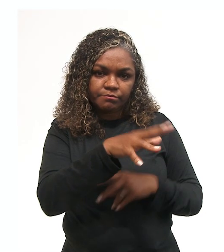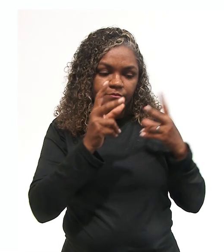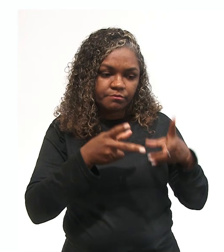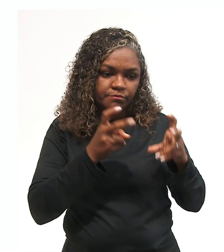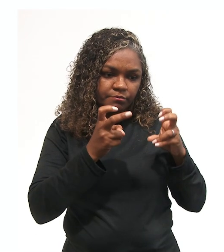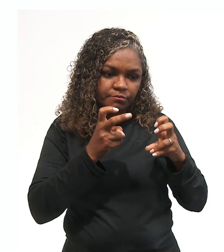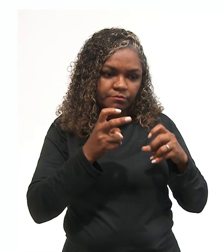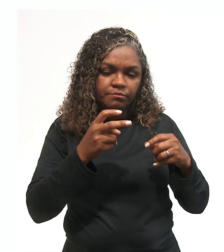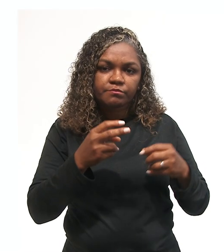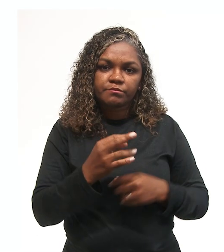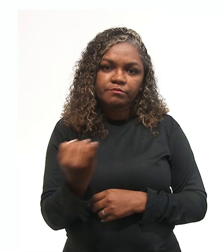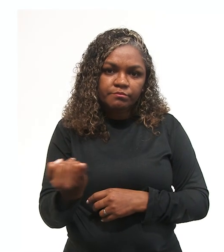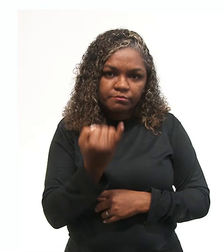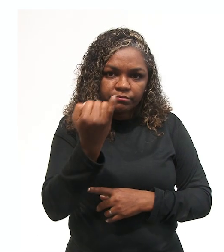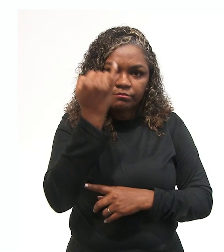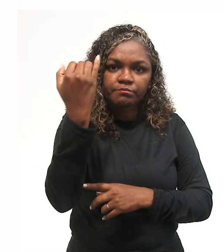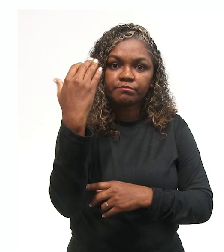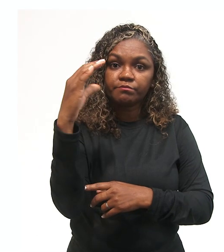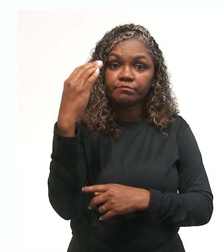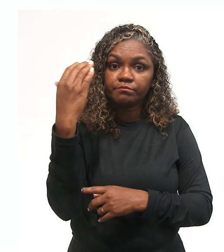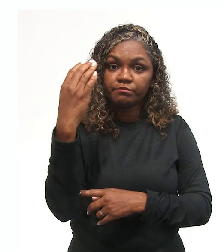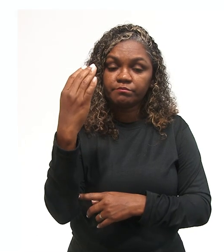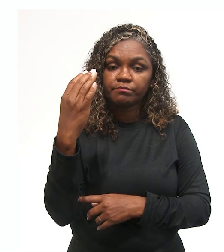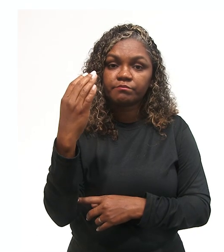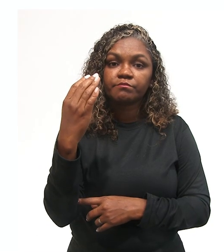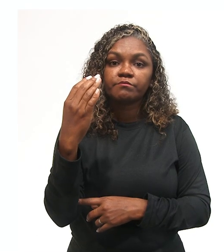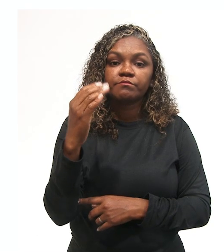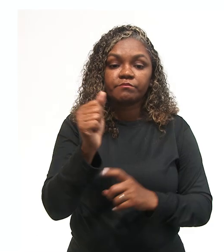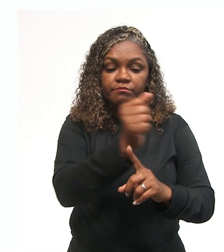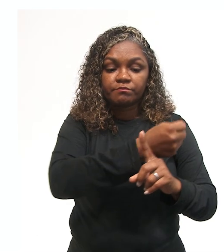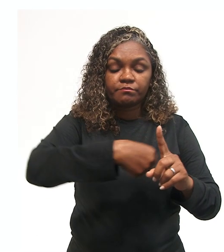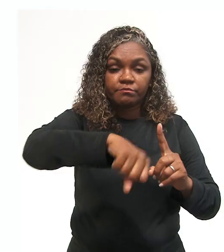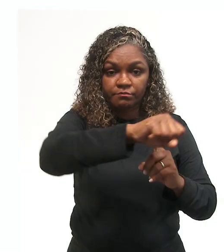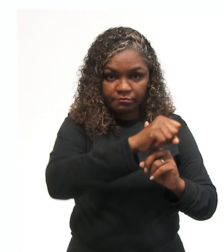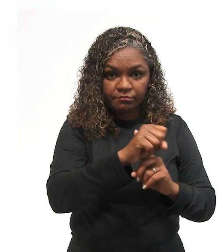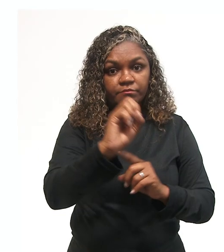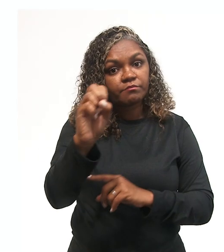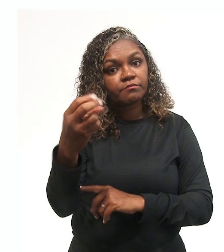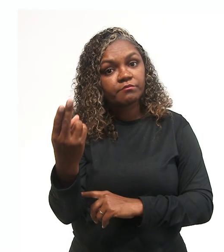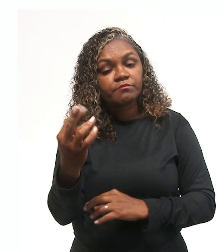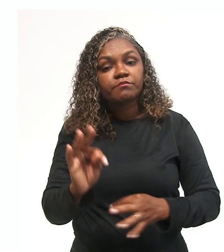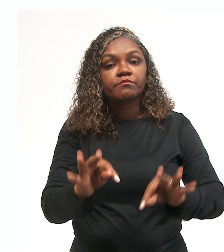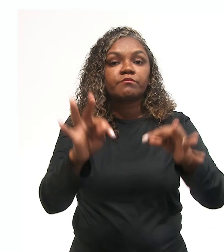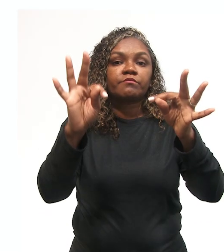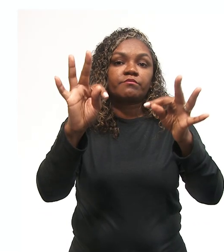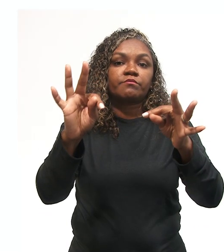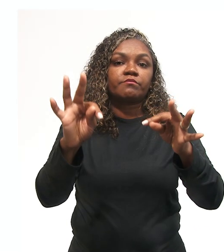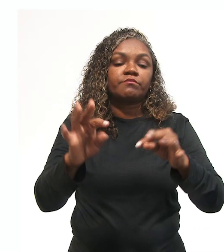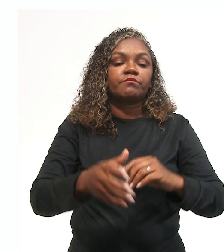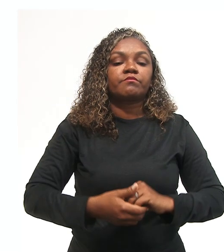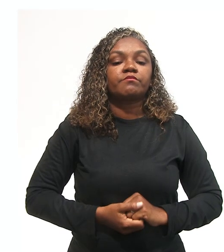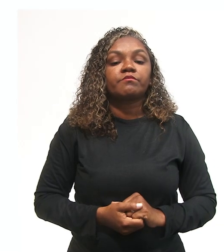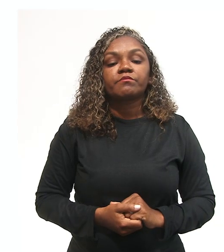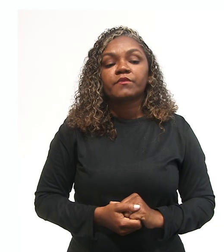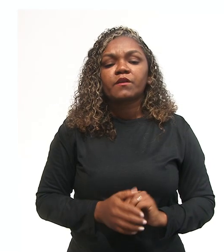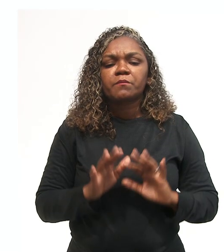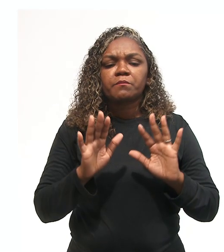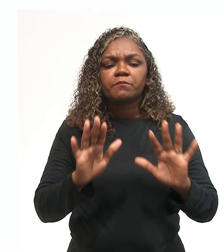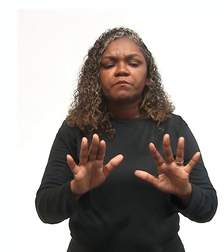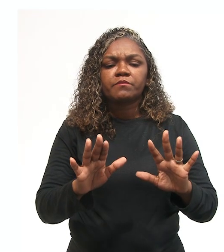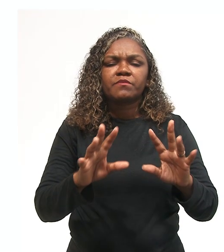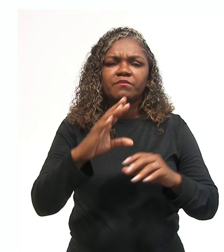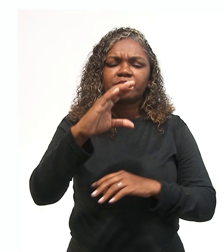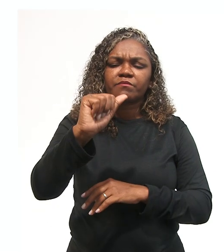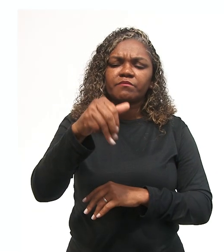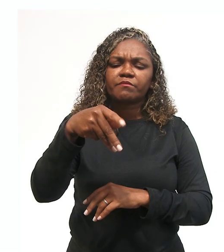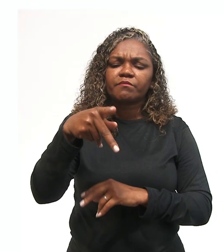tenha relevância científica, social ou tecnológica. Quando a gente fala aqui de campo